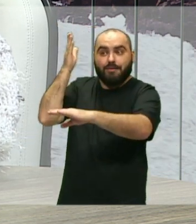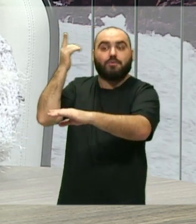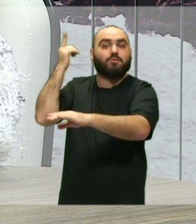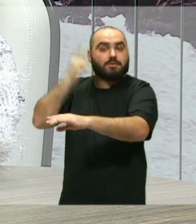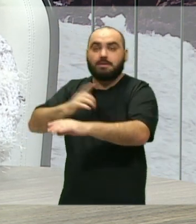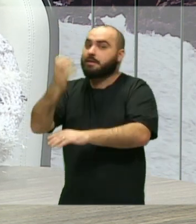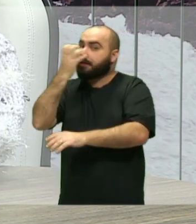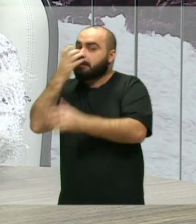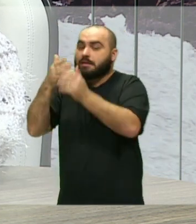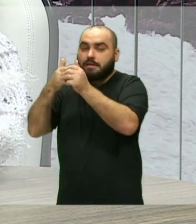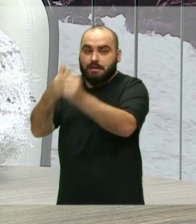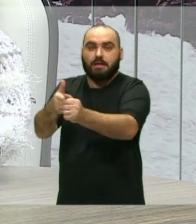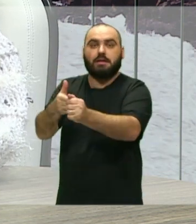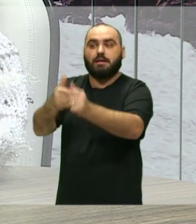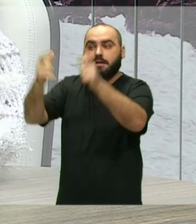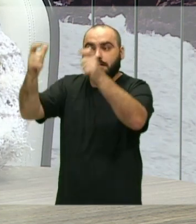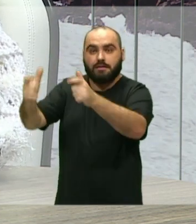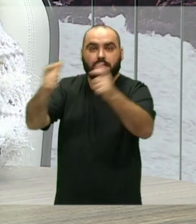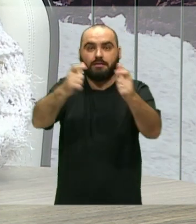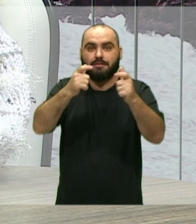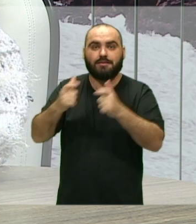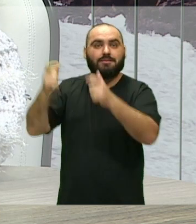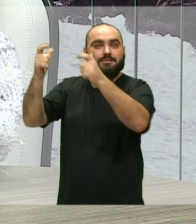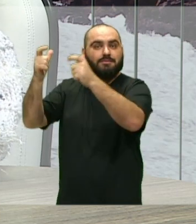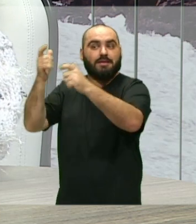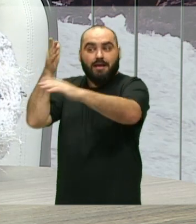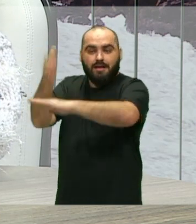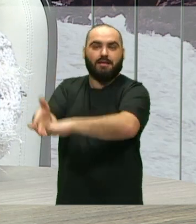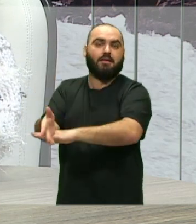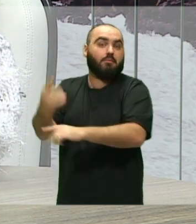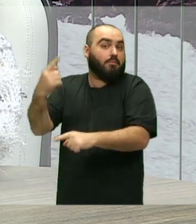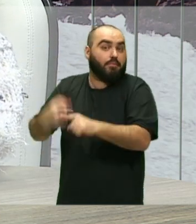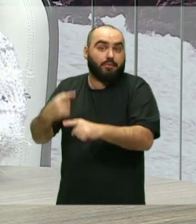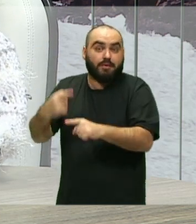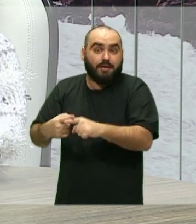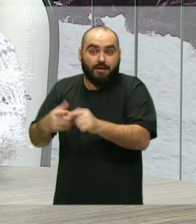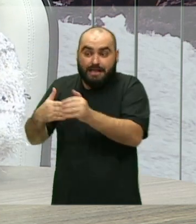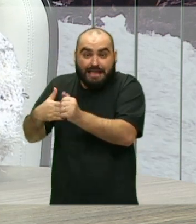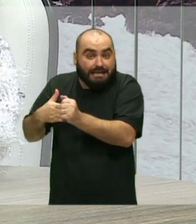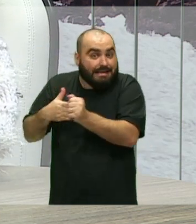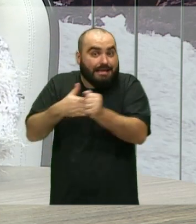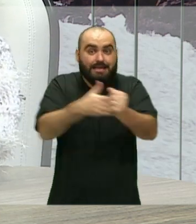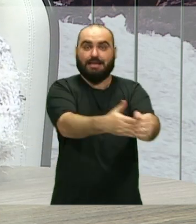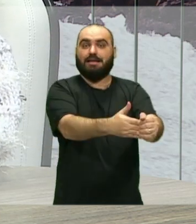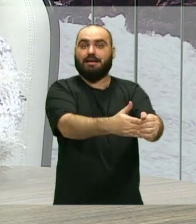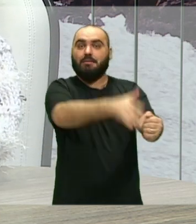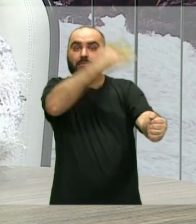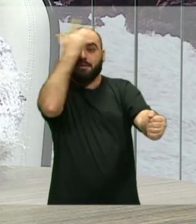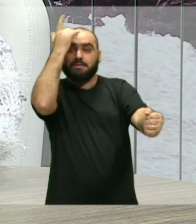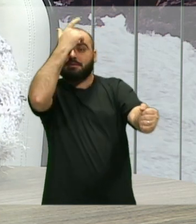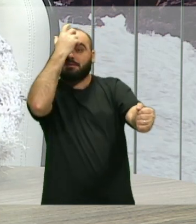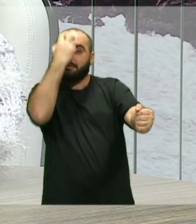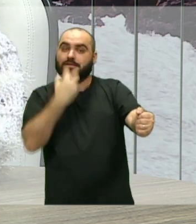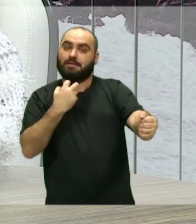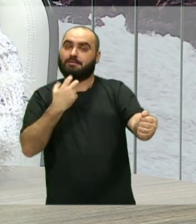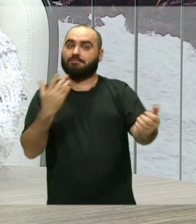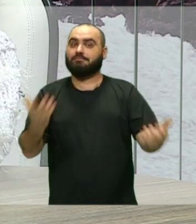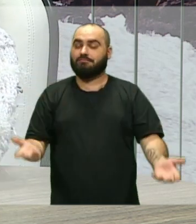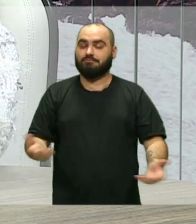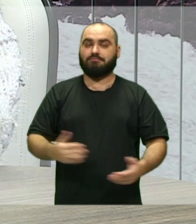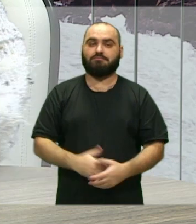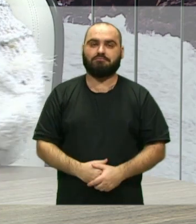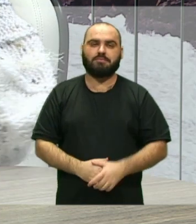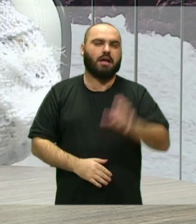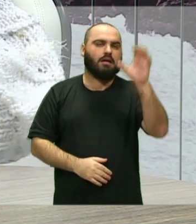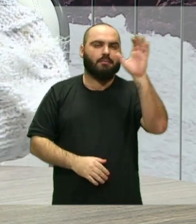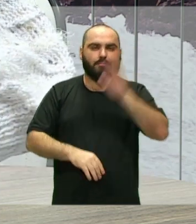ser carregado, porque ele é o guia dessa pessoa com deficiência.